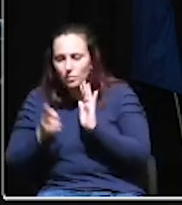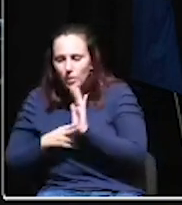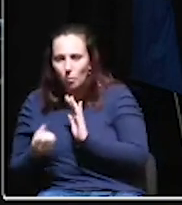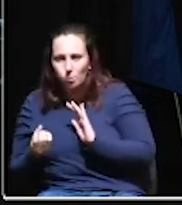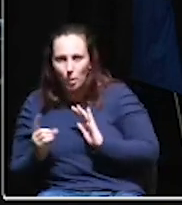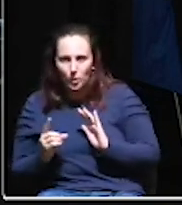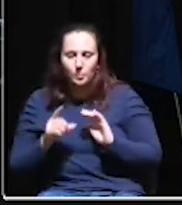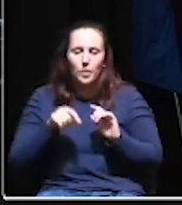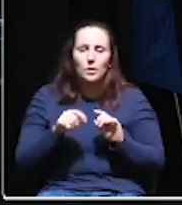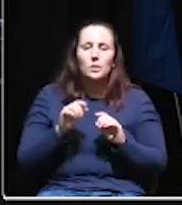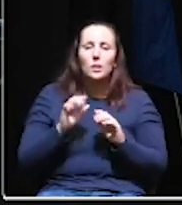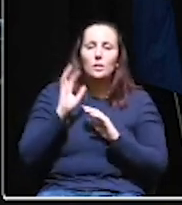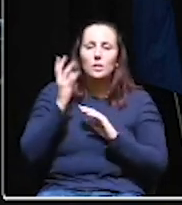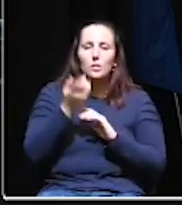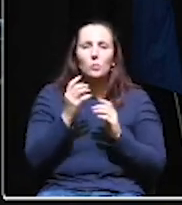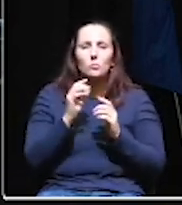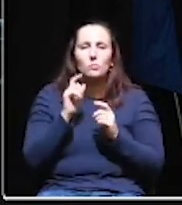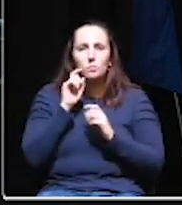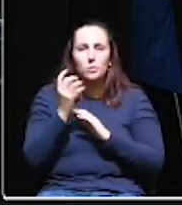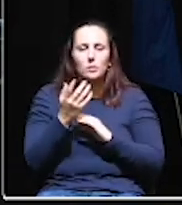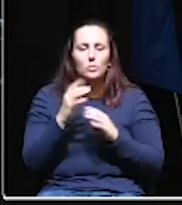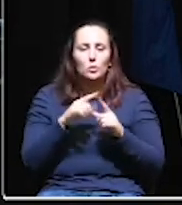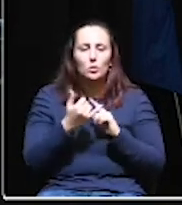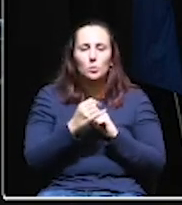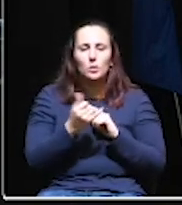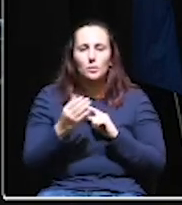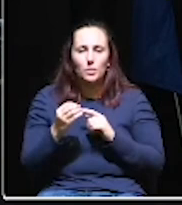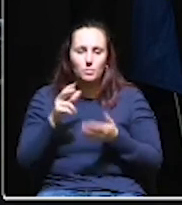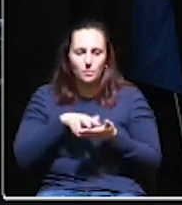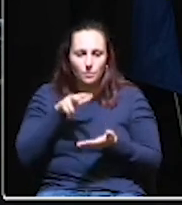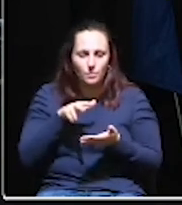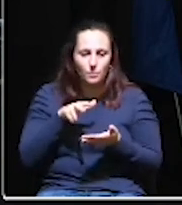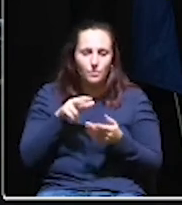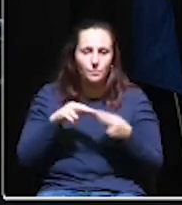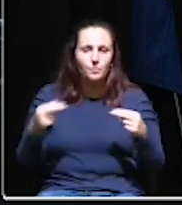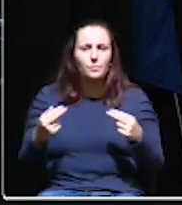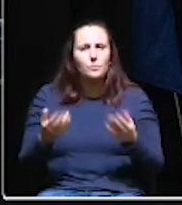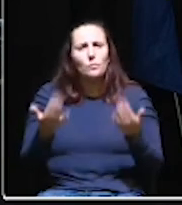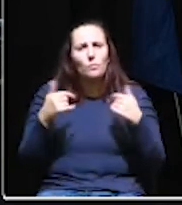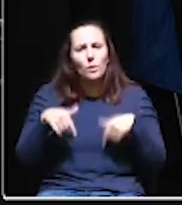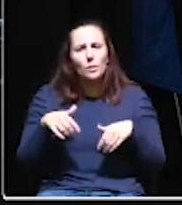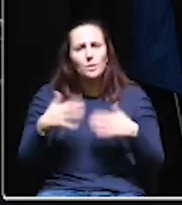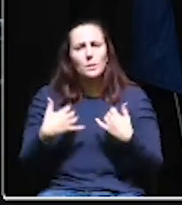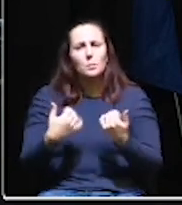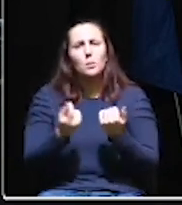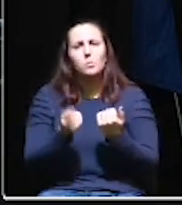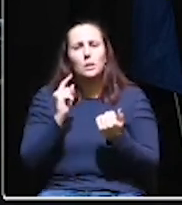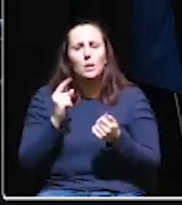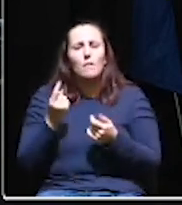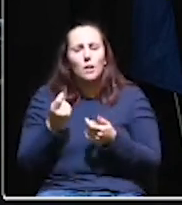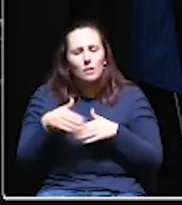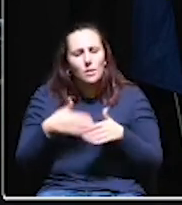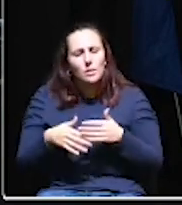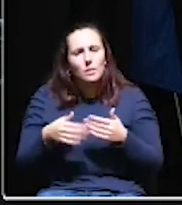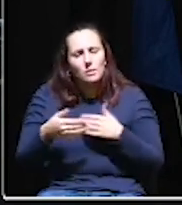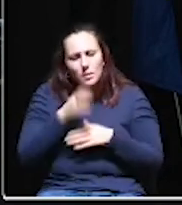Plano de Ação Climática 2030, que foi aprovado em reunião de Câmara em fevereiro, mas que ainda não foi trazido a esta Assembleia. Ou seja, falta execução